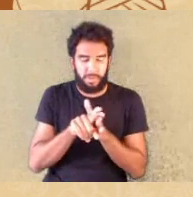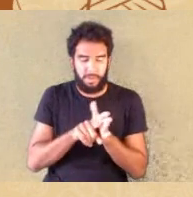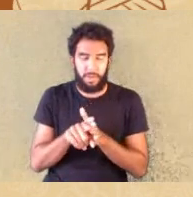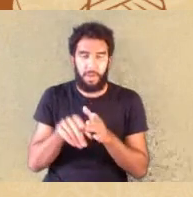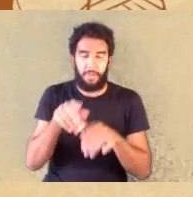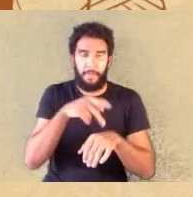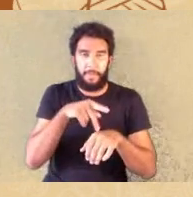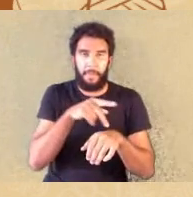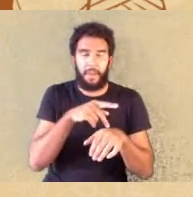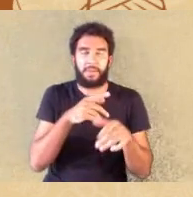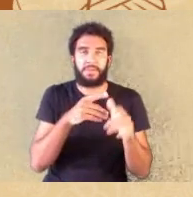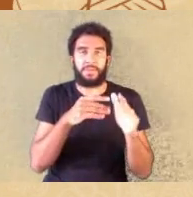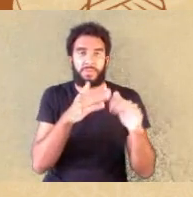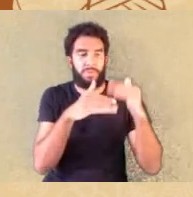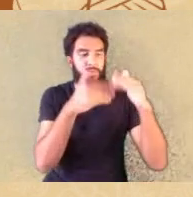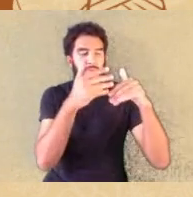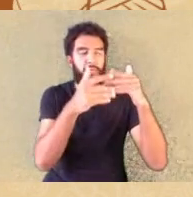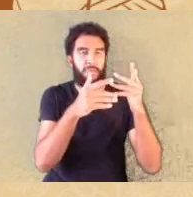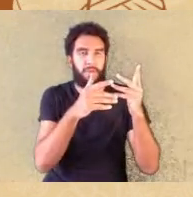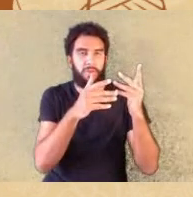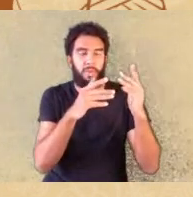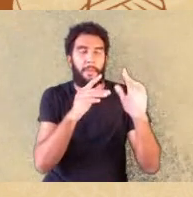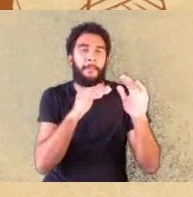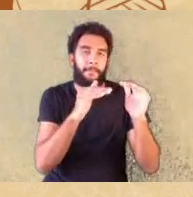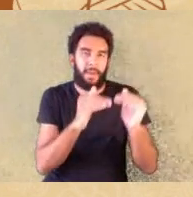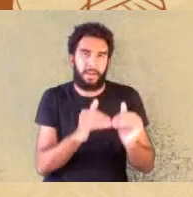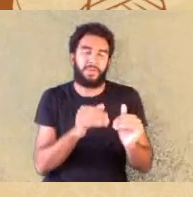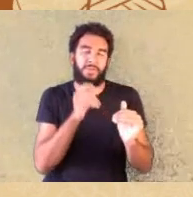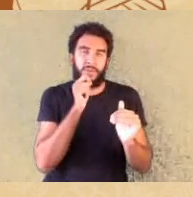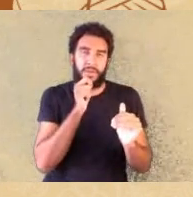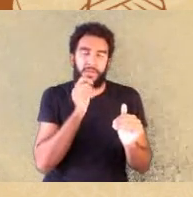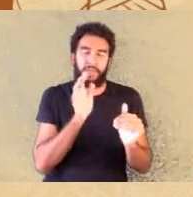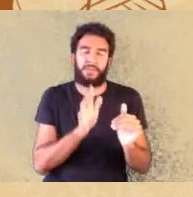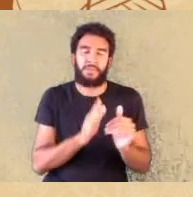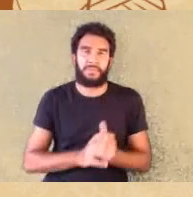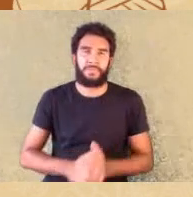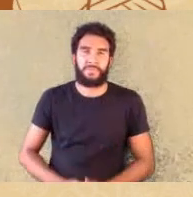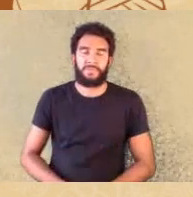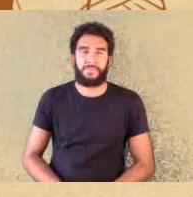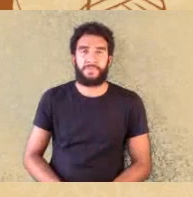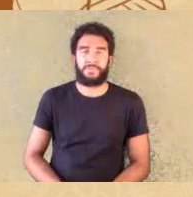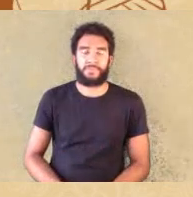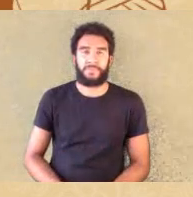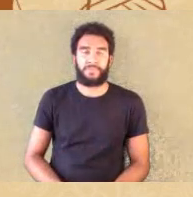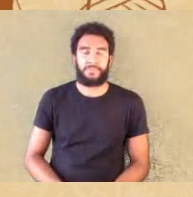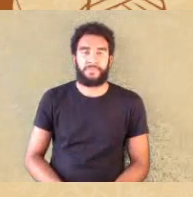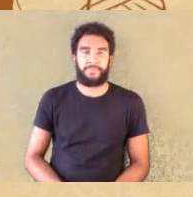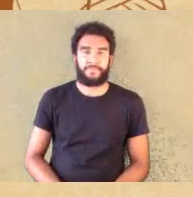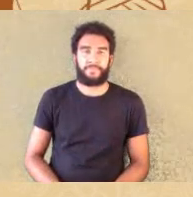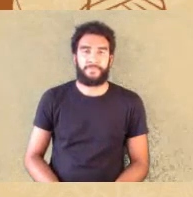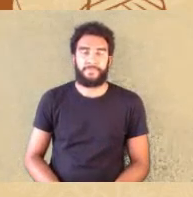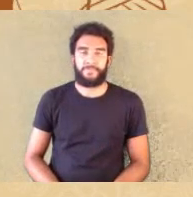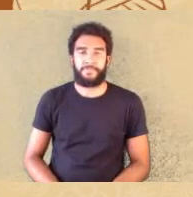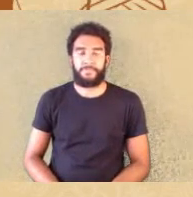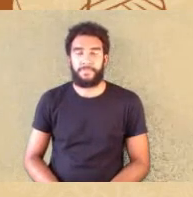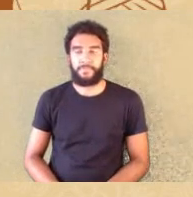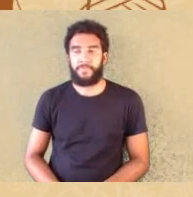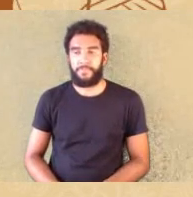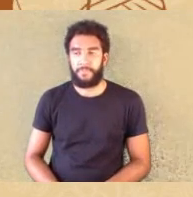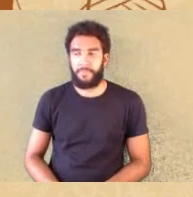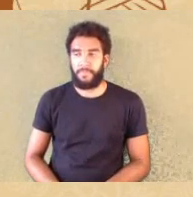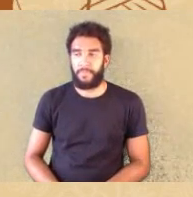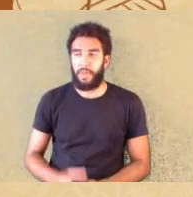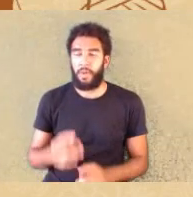médio desenvolvimento econômico. No caso, eu não coloco aqui diretamente a Índia, por quê? Aí a gente